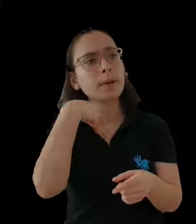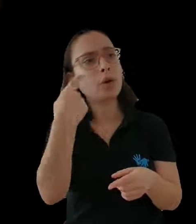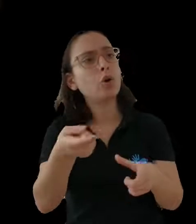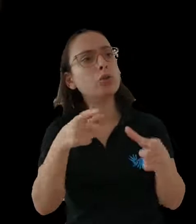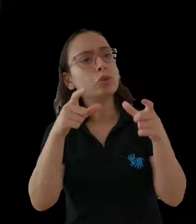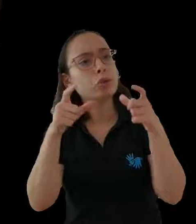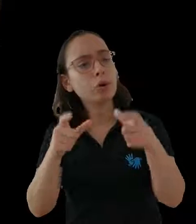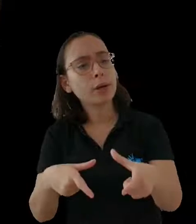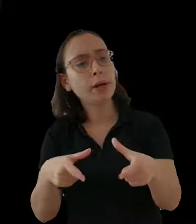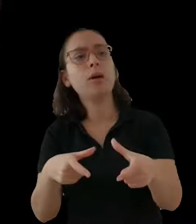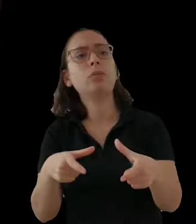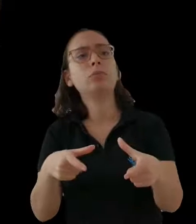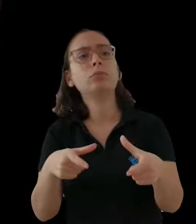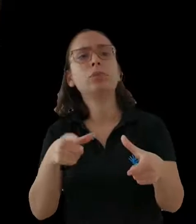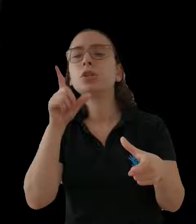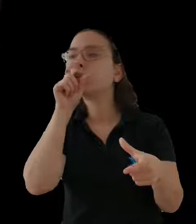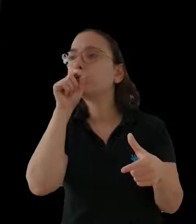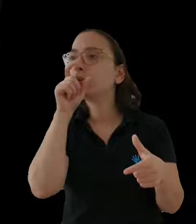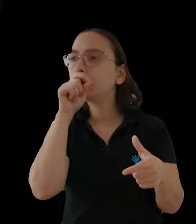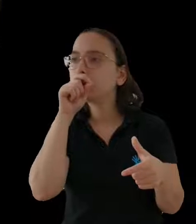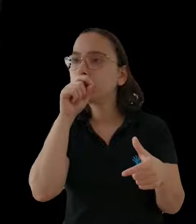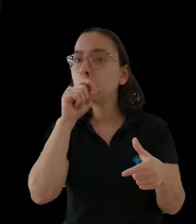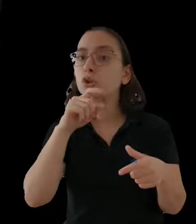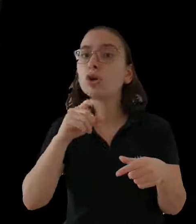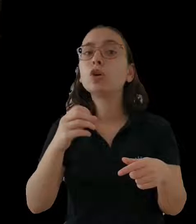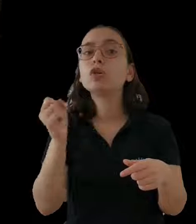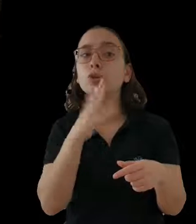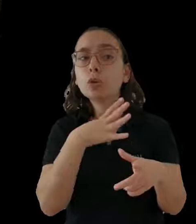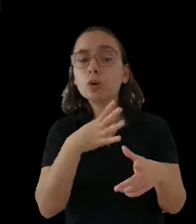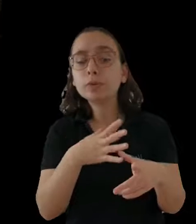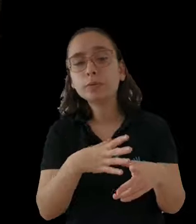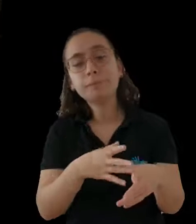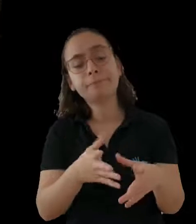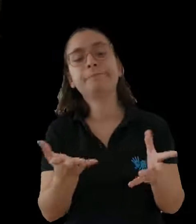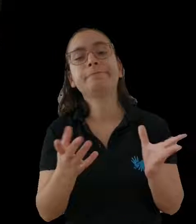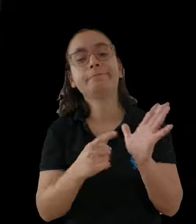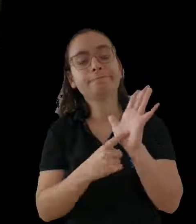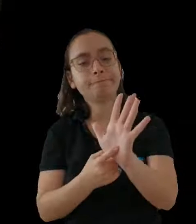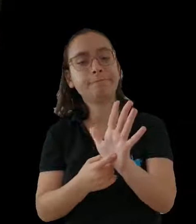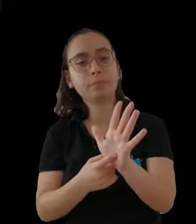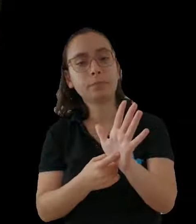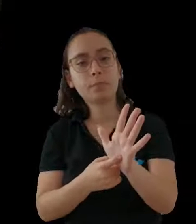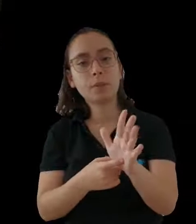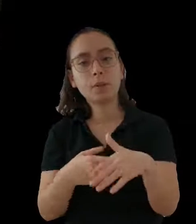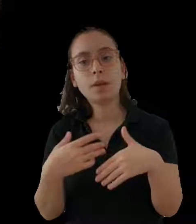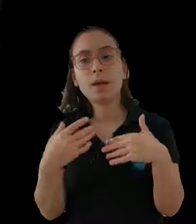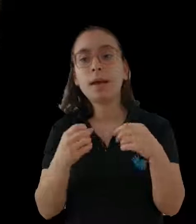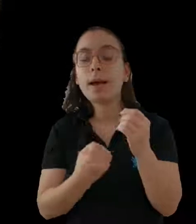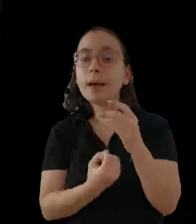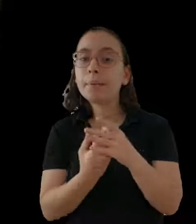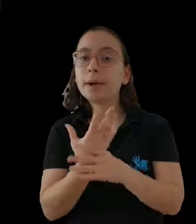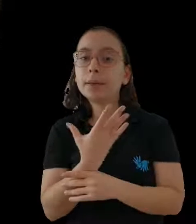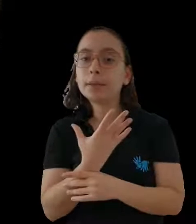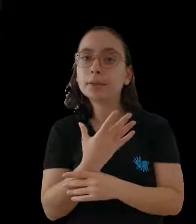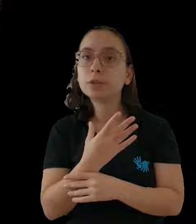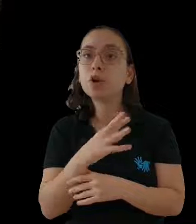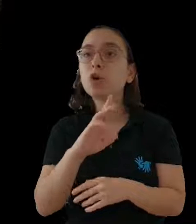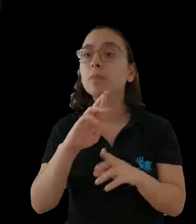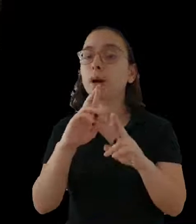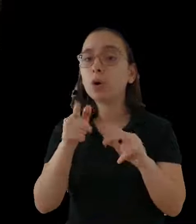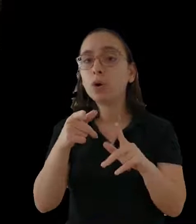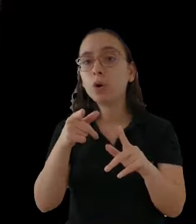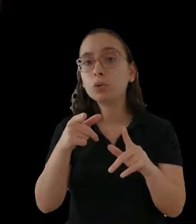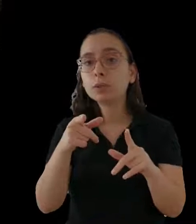pintinho para o outro galinheiro. Daí vocês mostram o galinheiro que está aí atrás. Nesse momento aparece uma